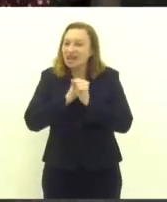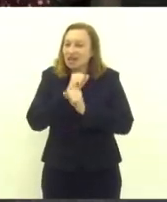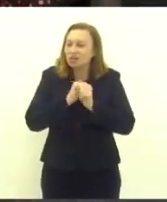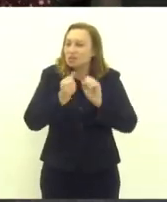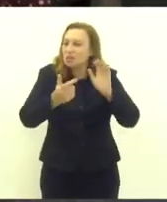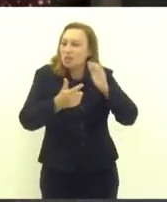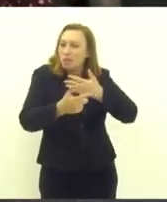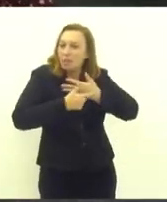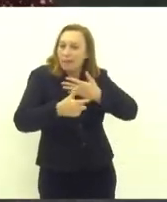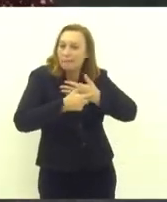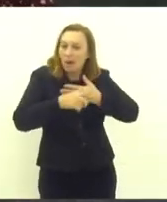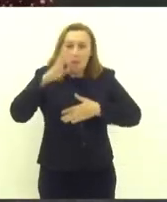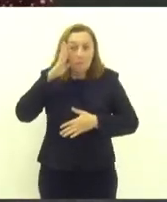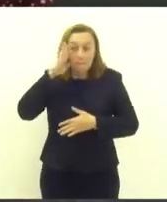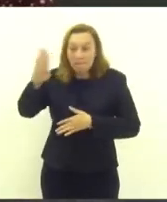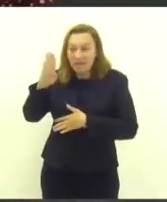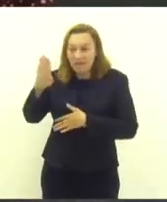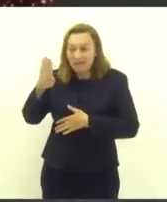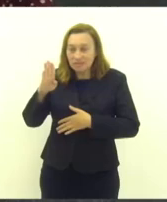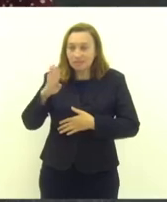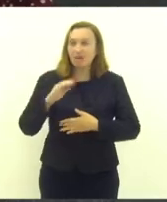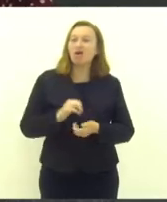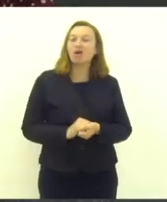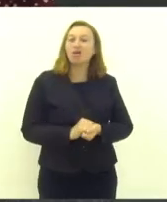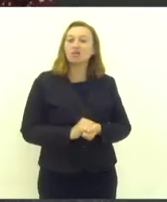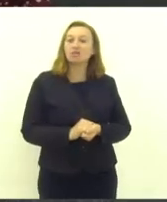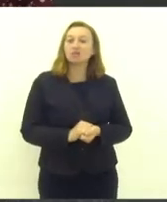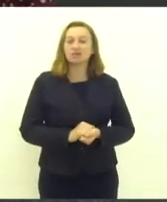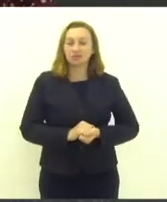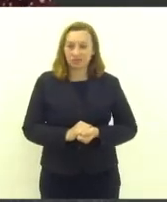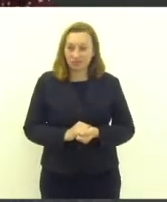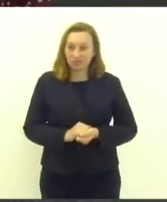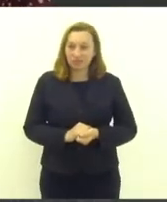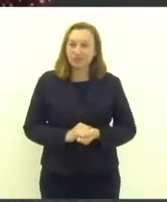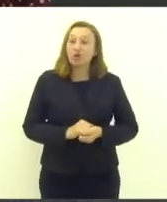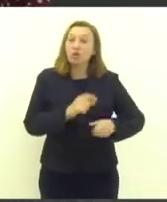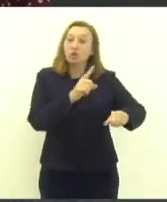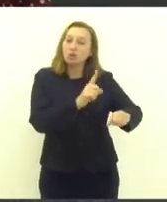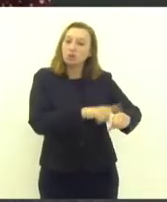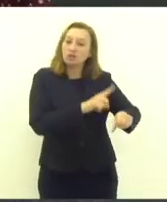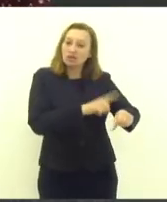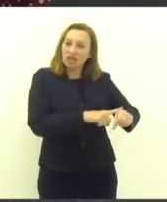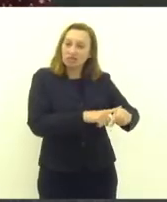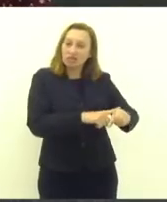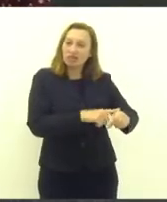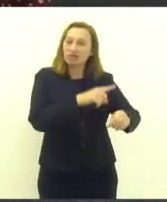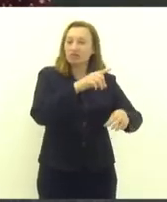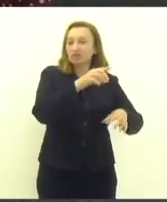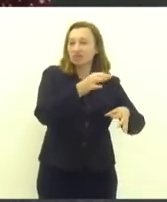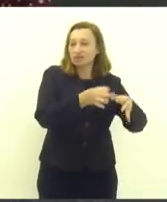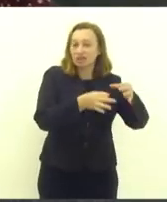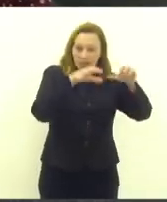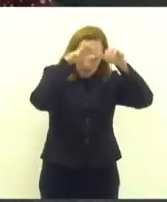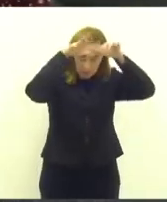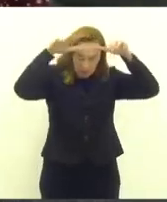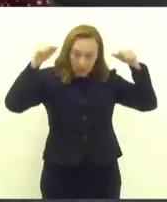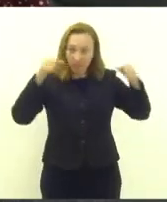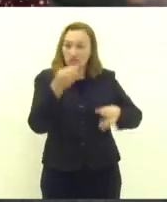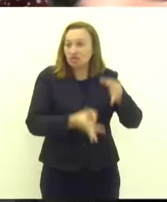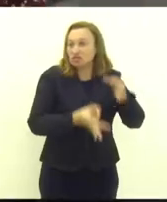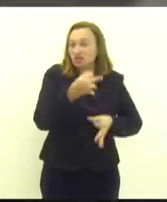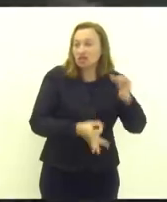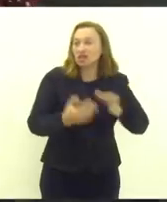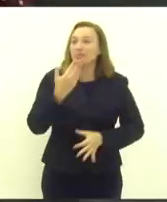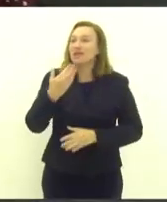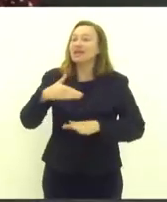e com caráter muito plural no tempo que ficou presidindo o nosso Tribunal de Justiça eu queria que evocar todos